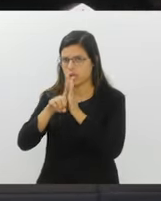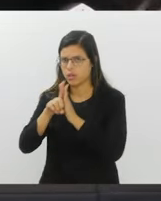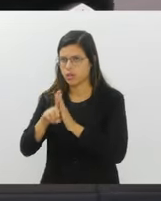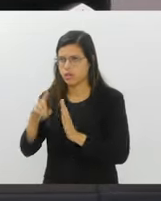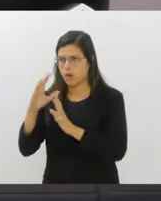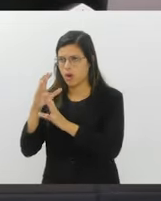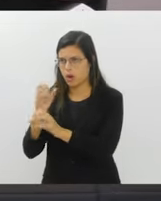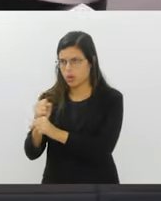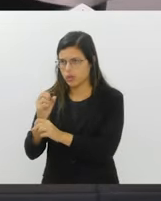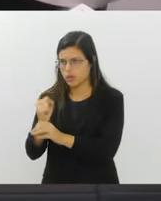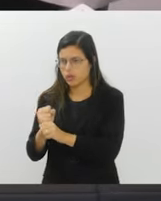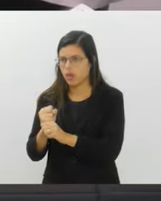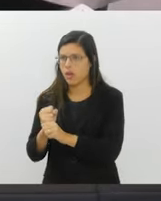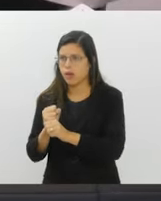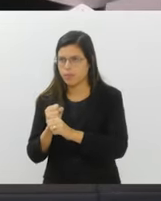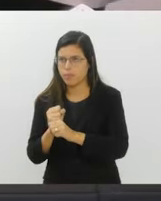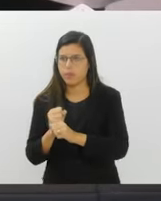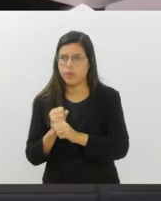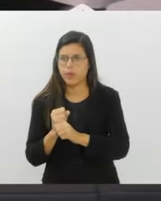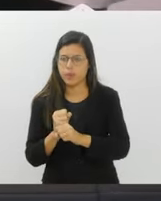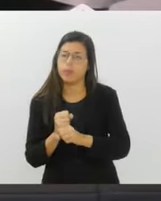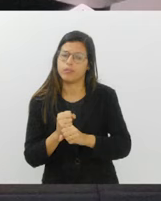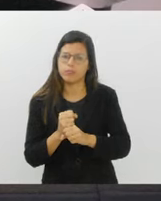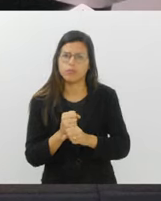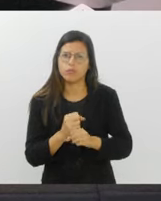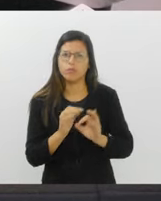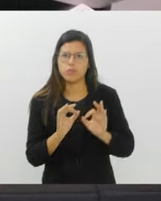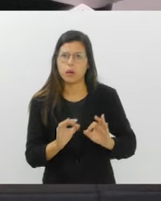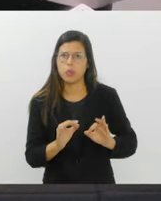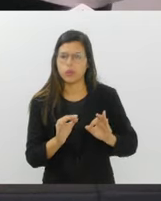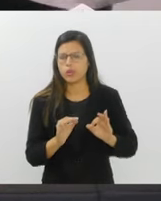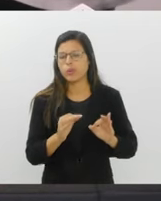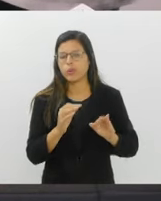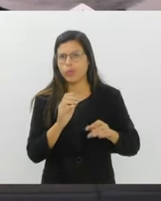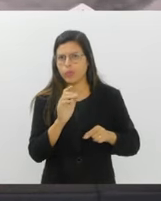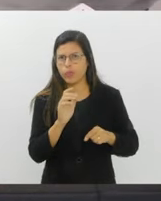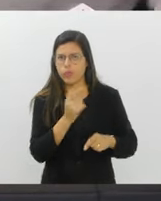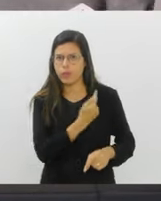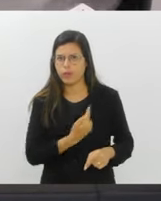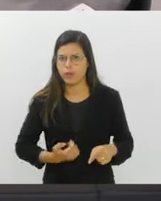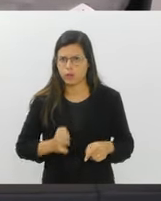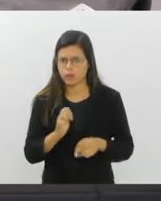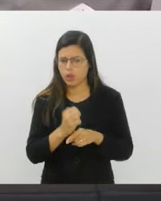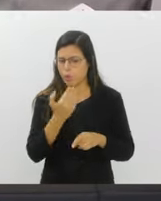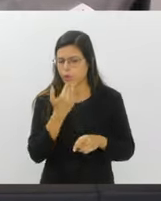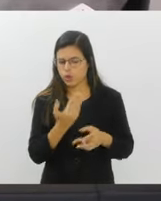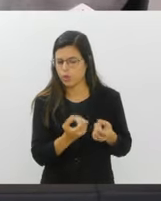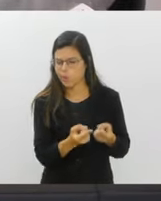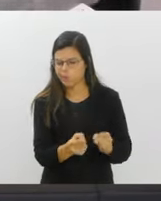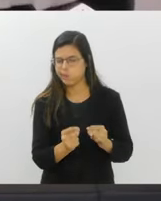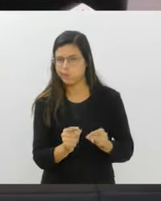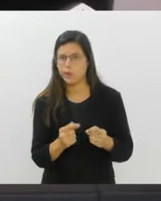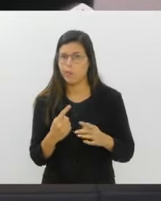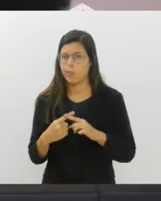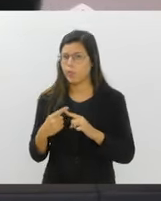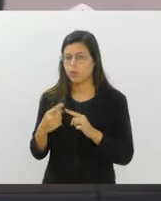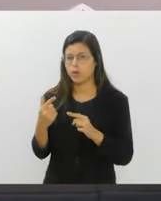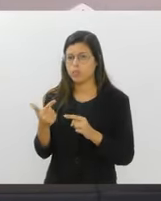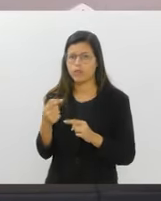exatamente, possivelmente, provocação do governo do Estado, porque o senhor não tem acesso